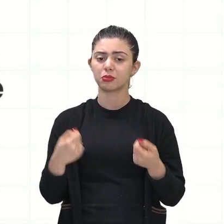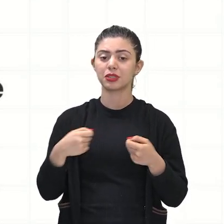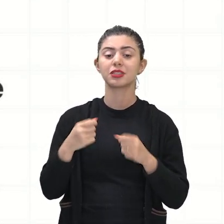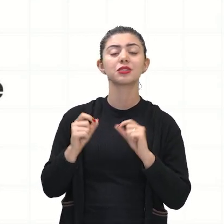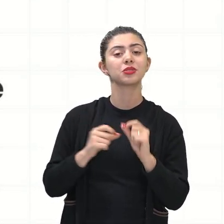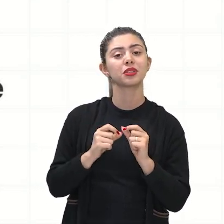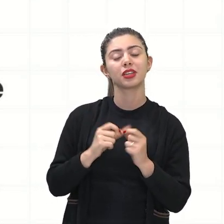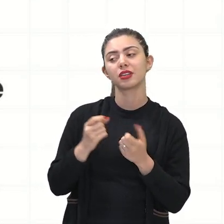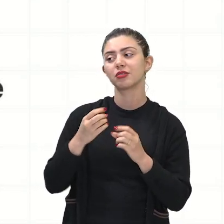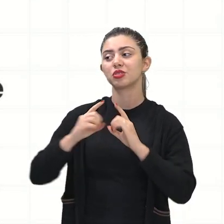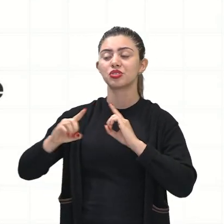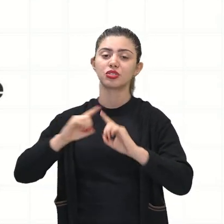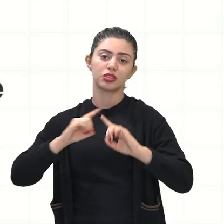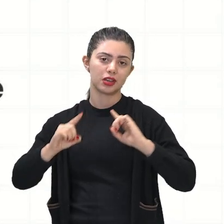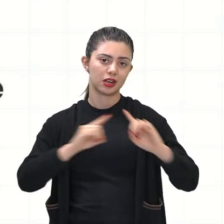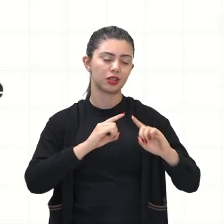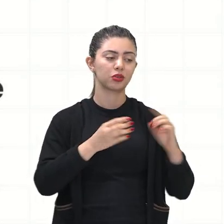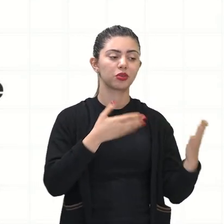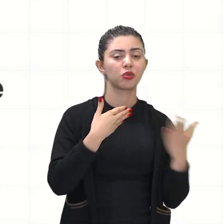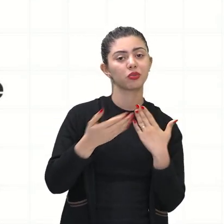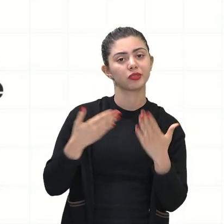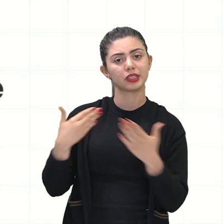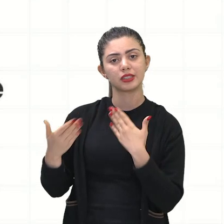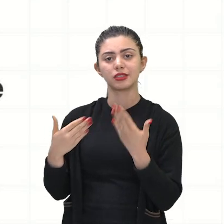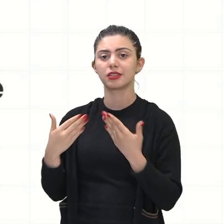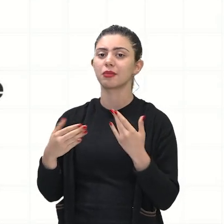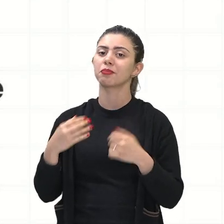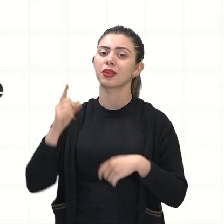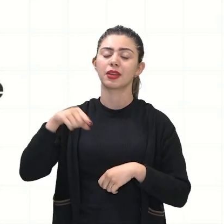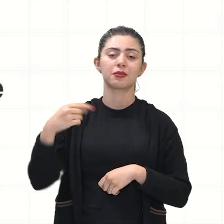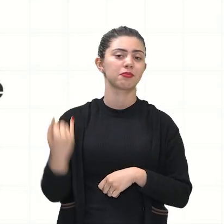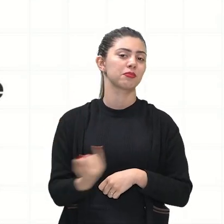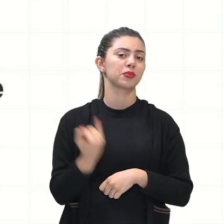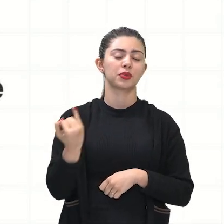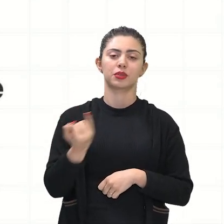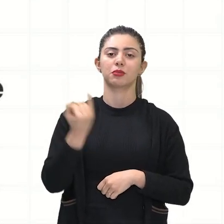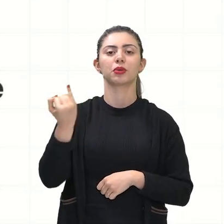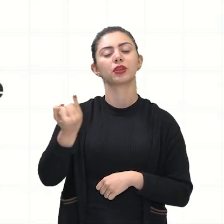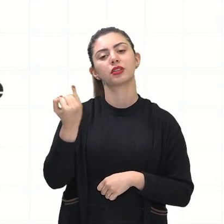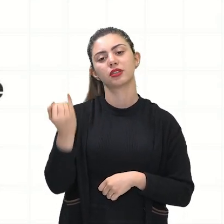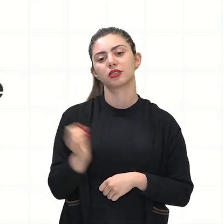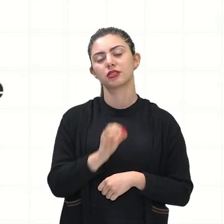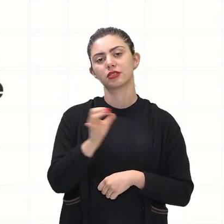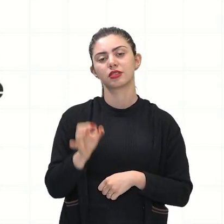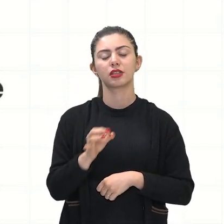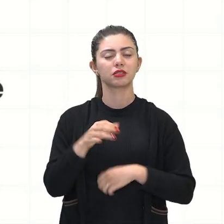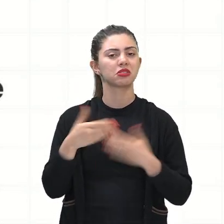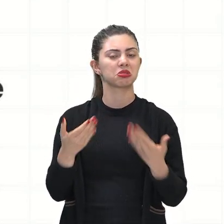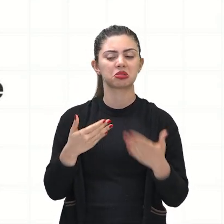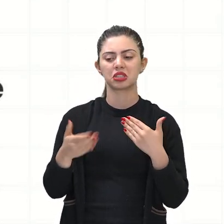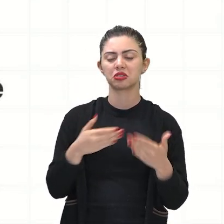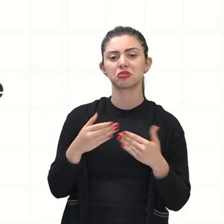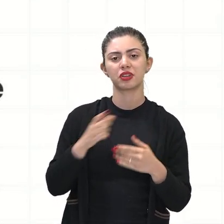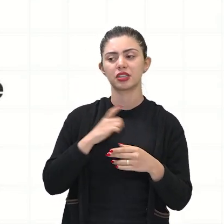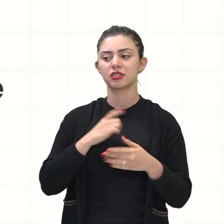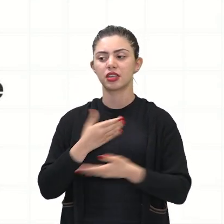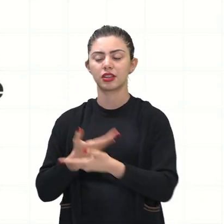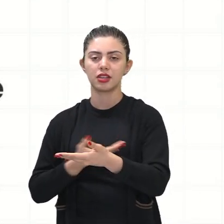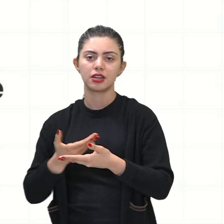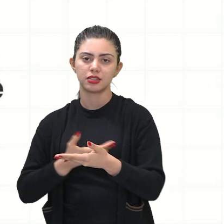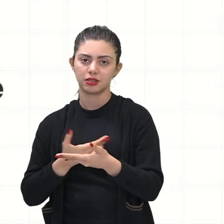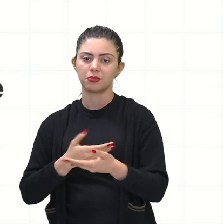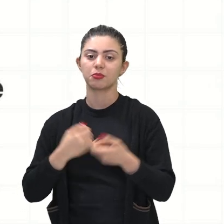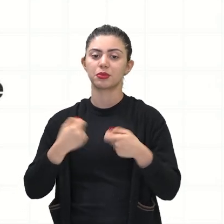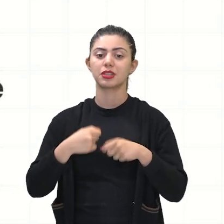diálogo. O diálogo deve ser, na verdade, o precedente de qualquer tipo de relação